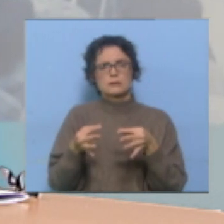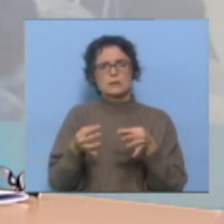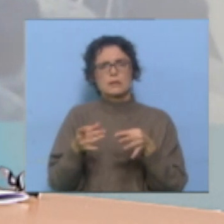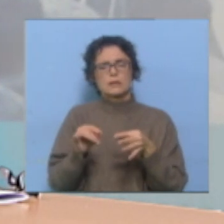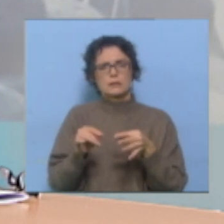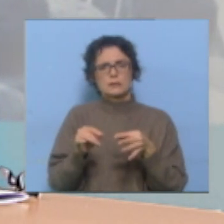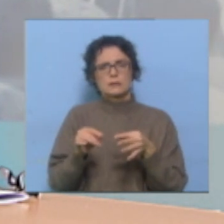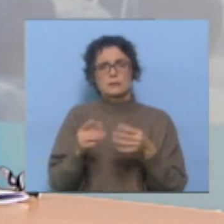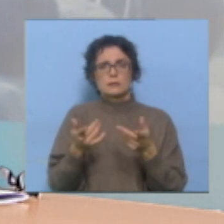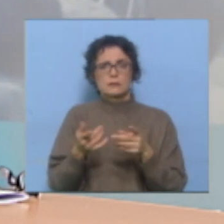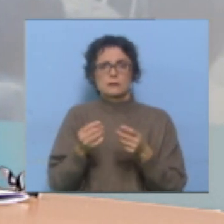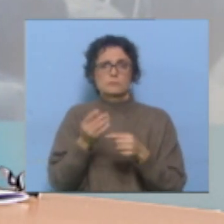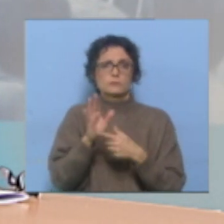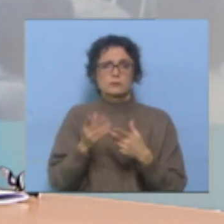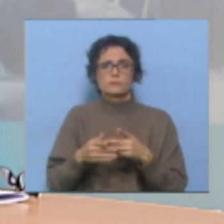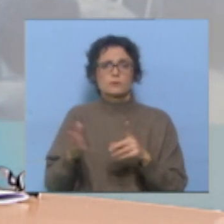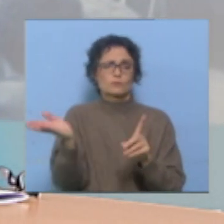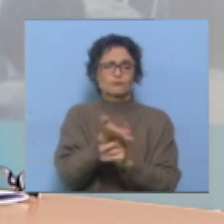penas prolongadas.